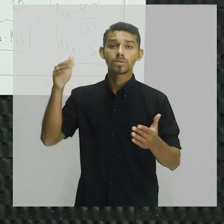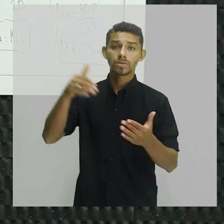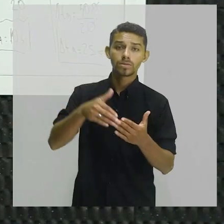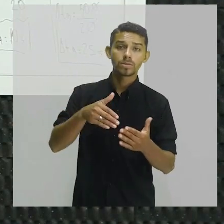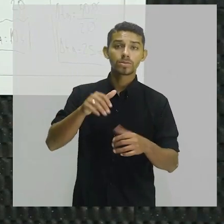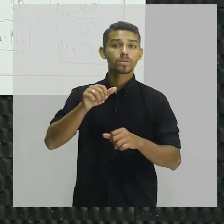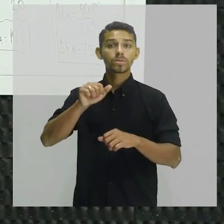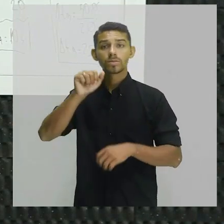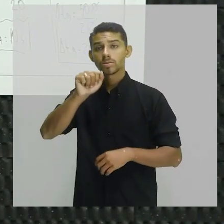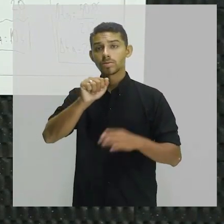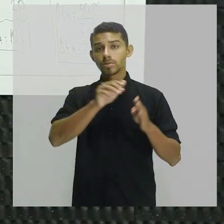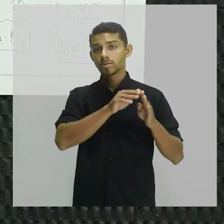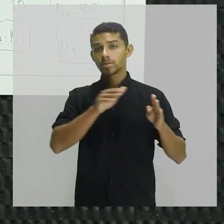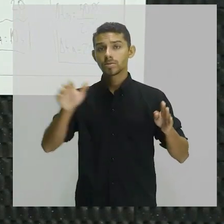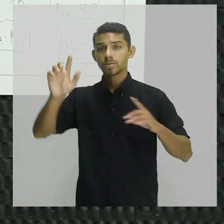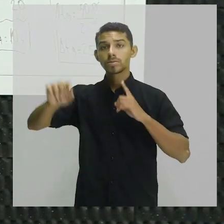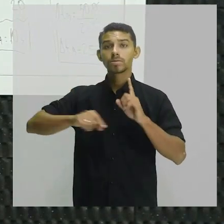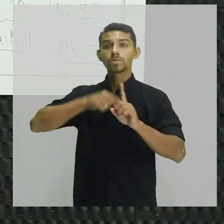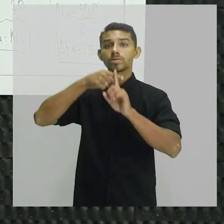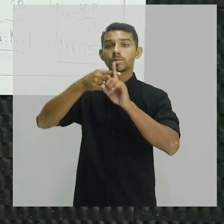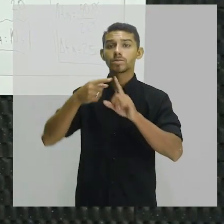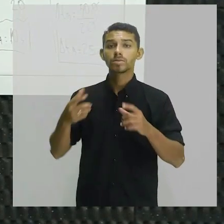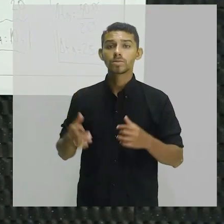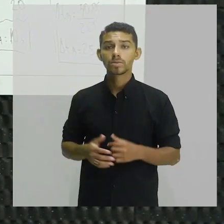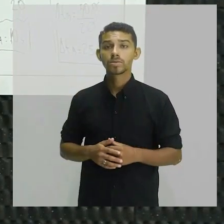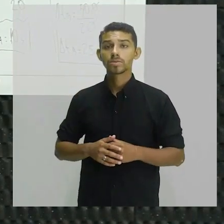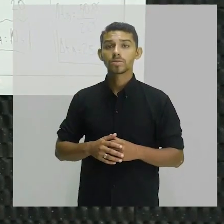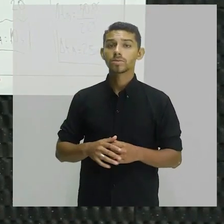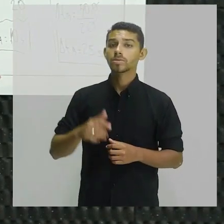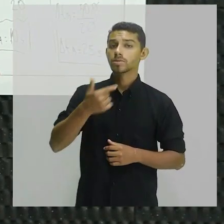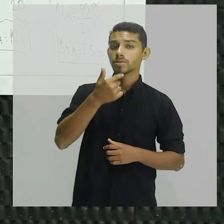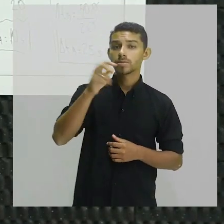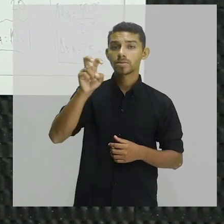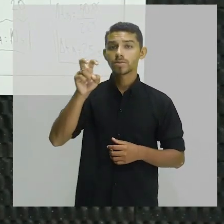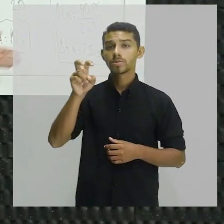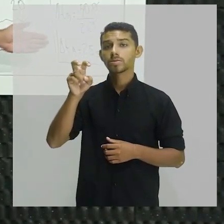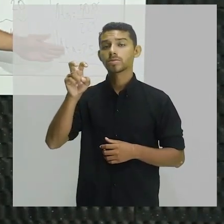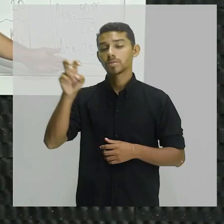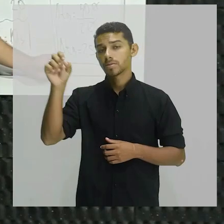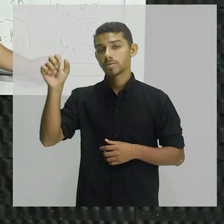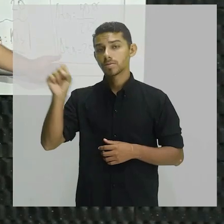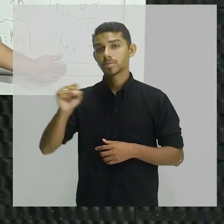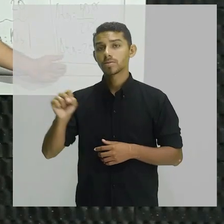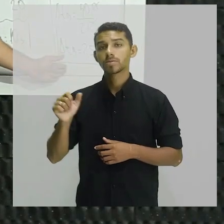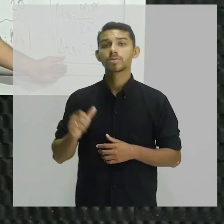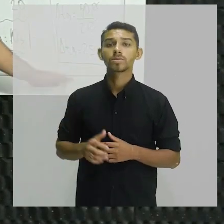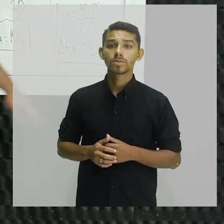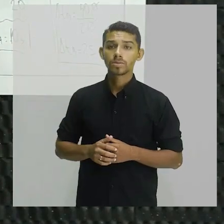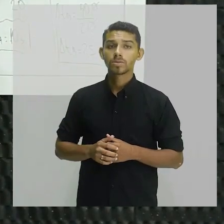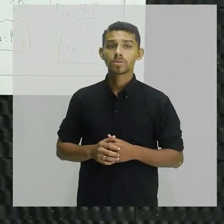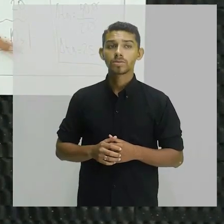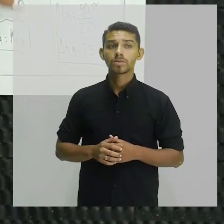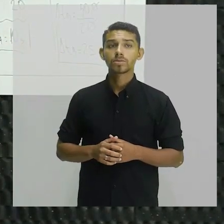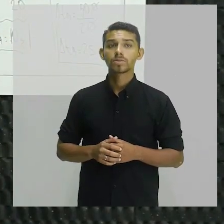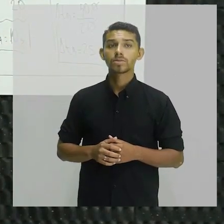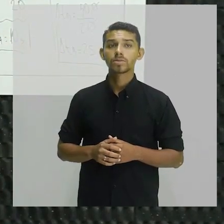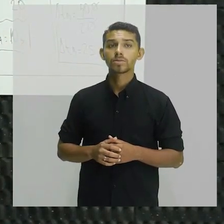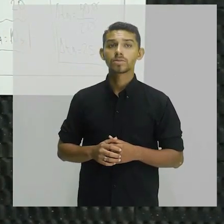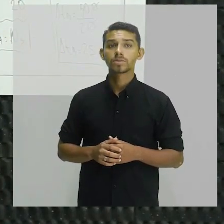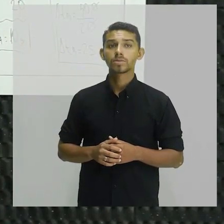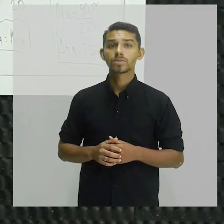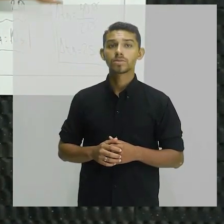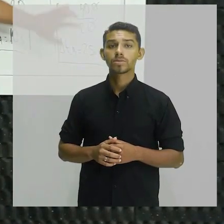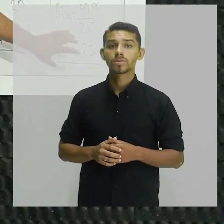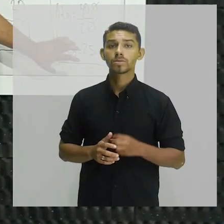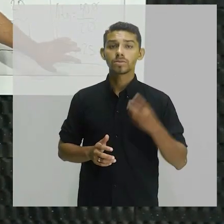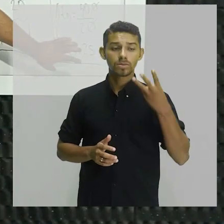o A, e eu vou somar a ele mais o 25, né? Mais o 25. Então vai ficar, ó,